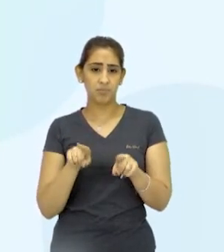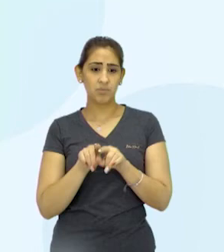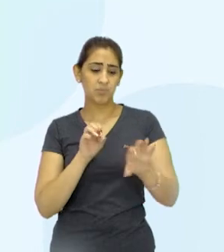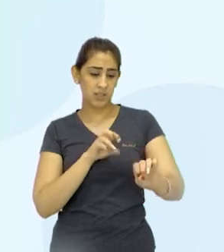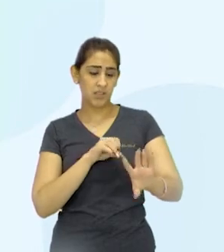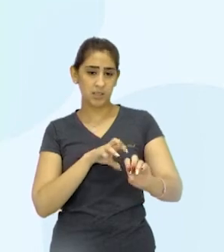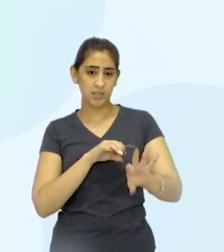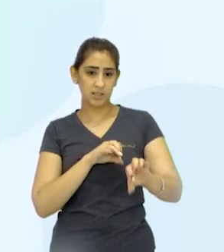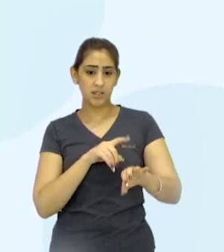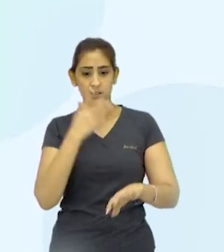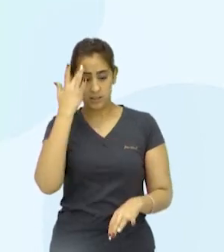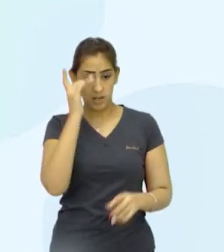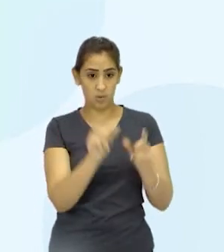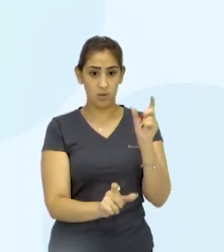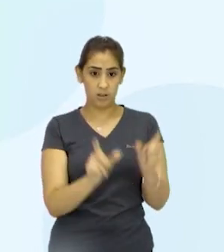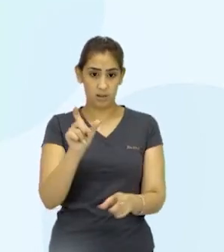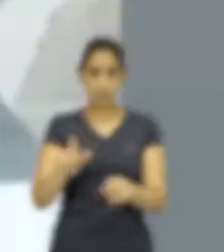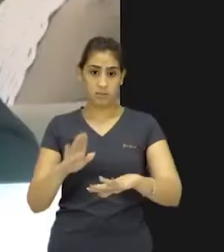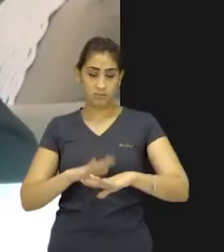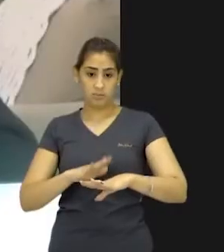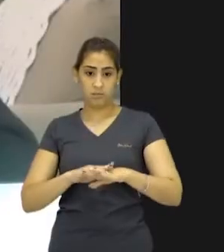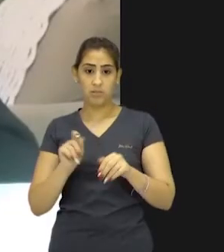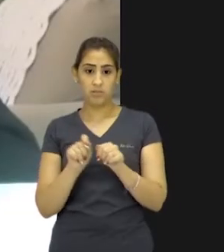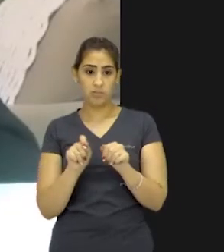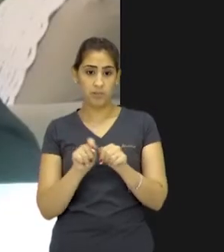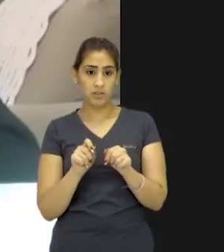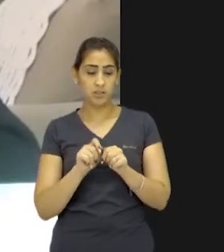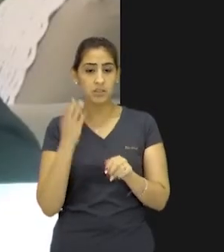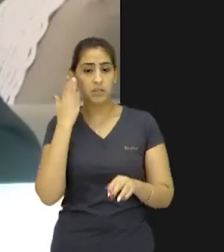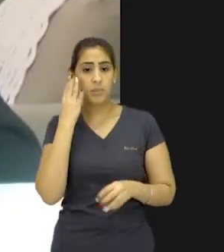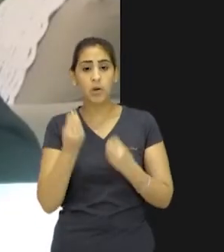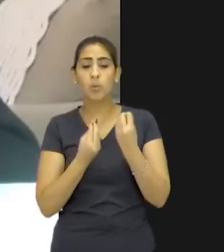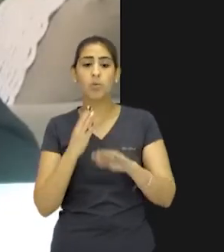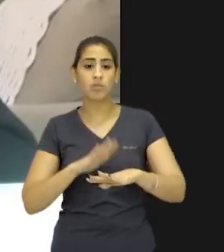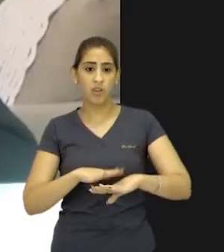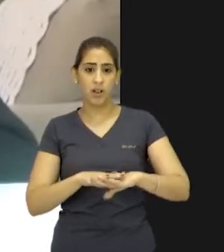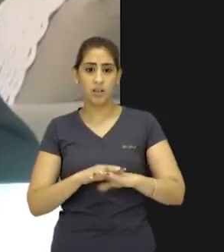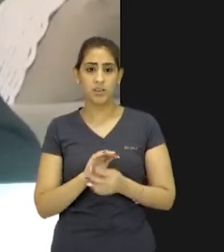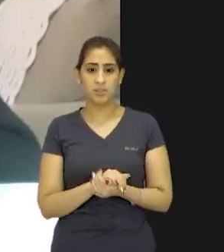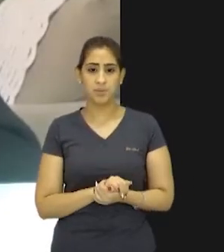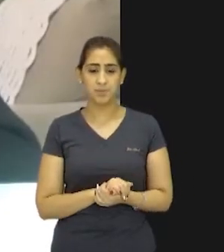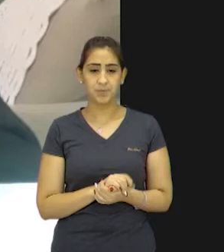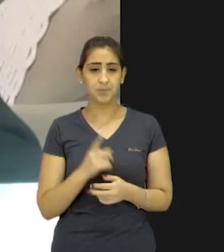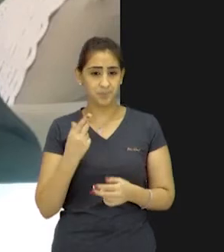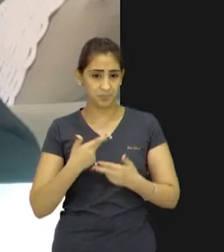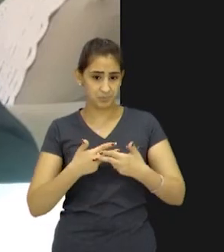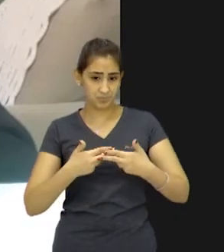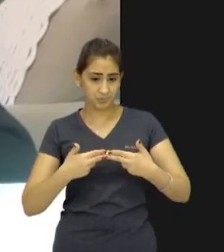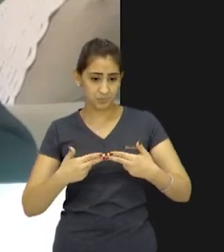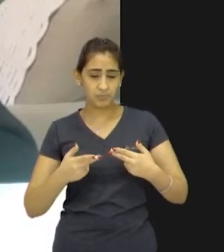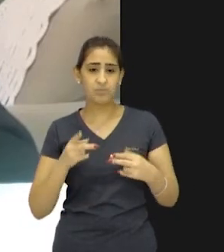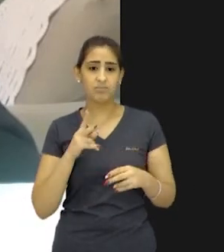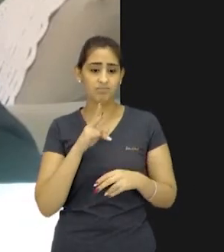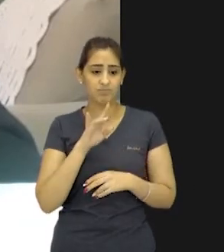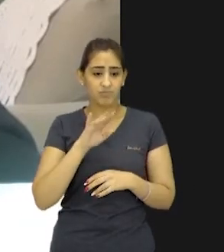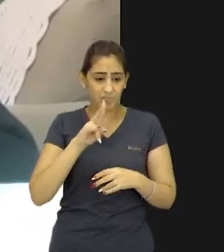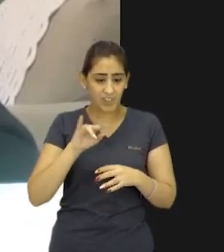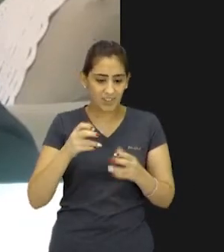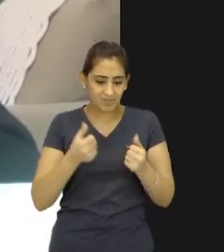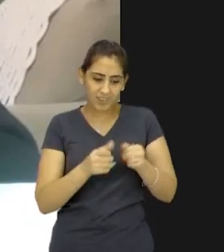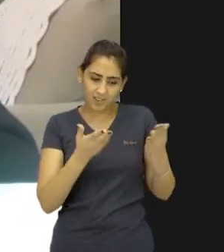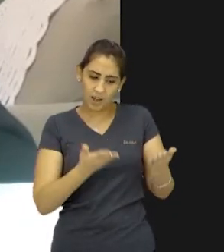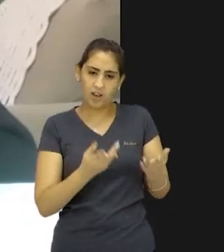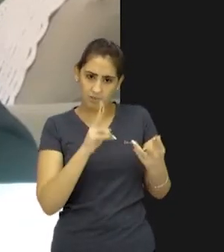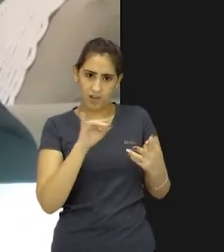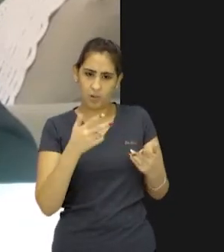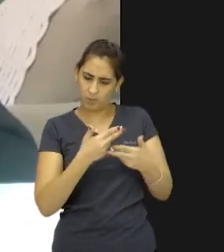ensinar, né? Se alguém quiser saber como faz, né? Alguma coisinha vai estar ali, né?